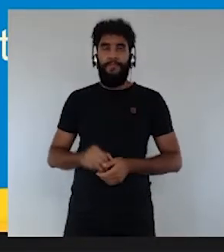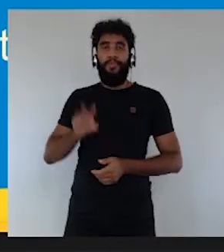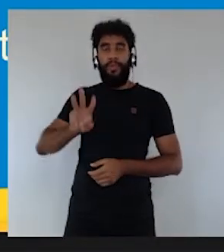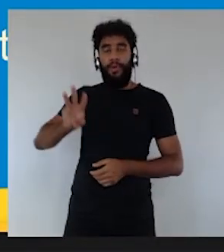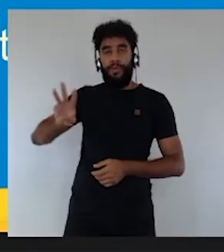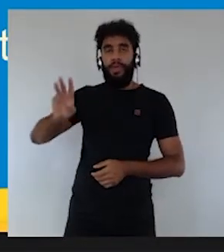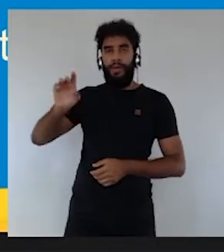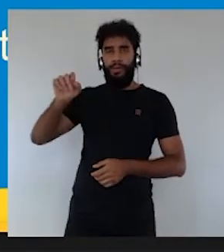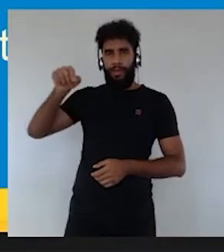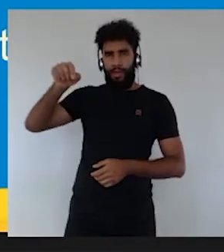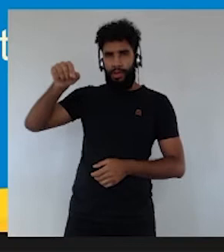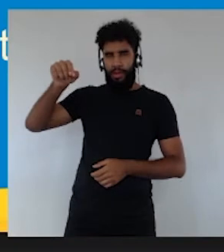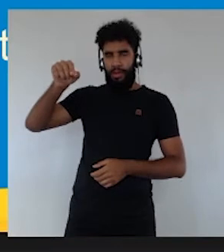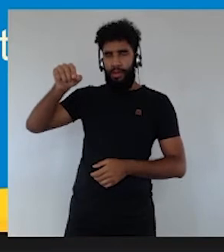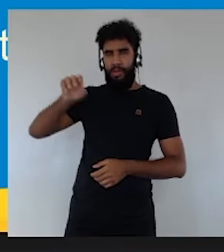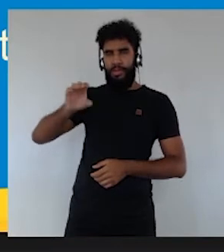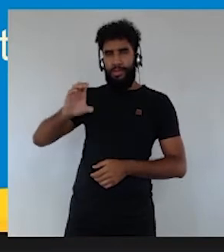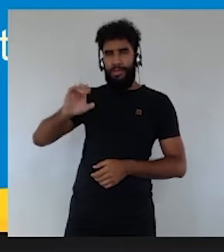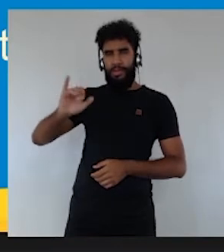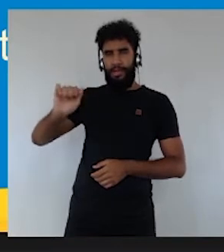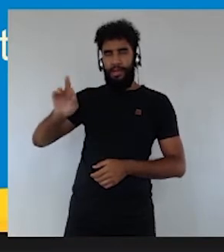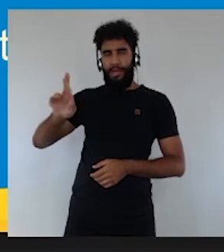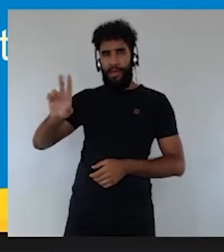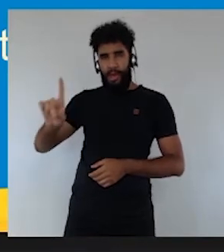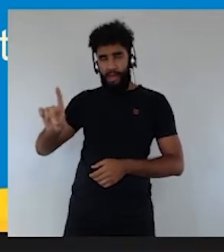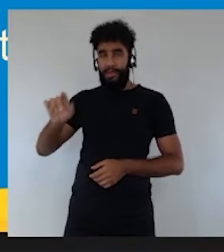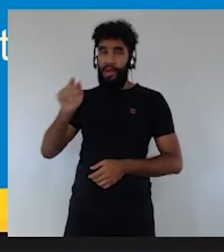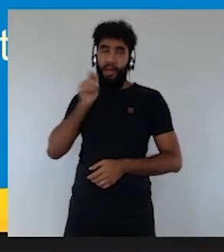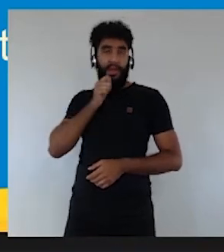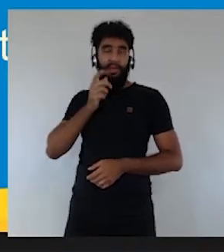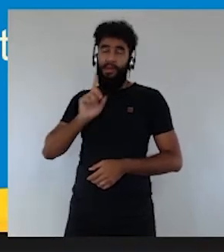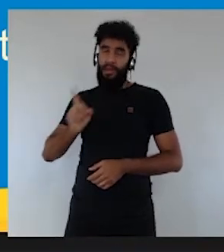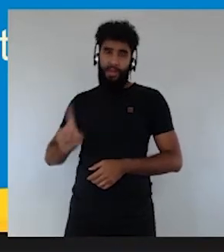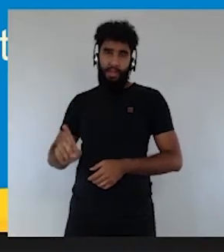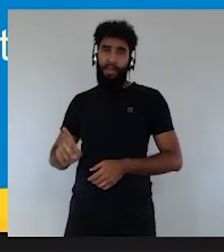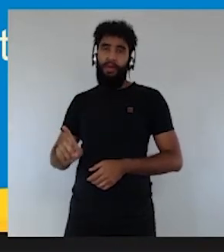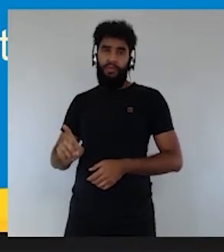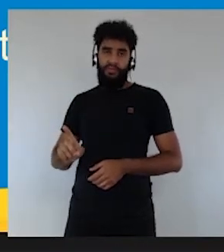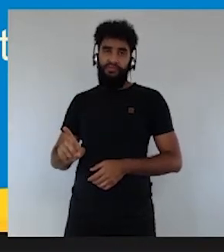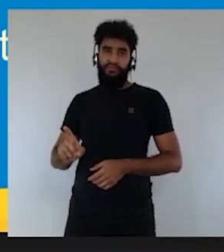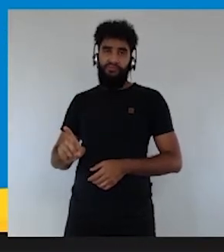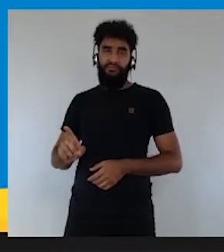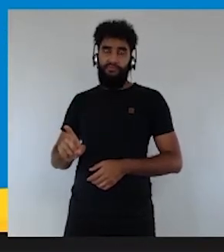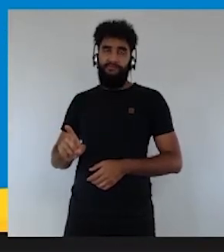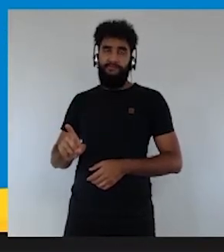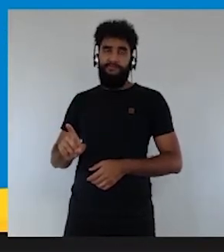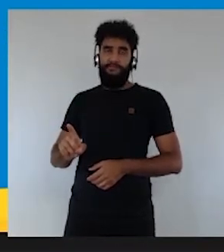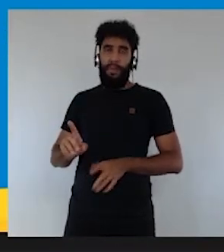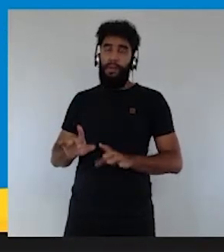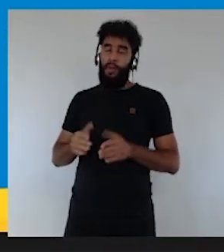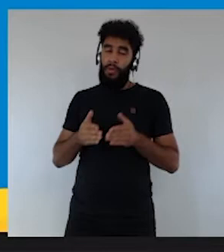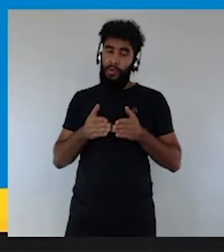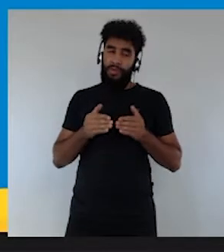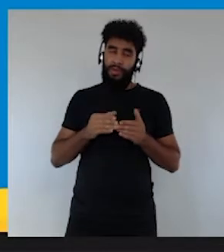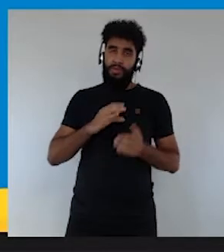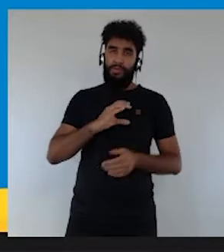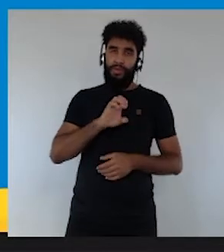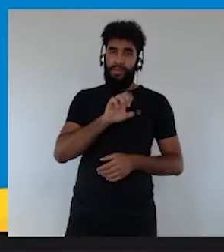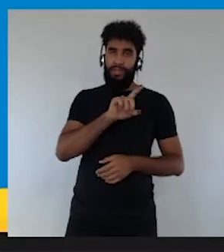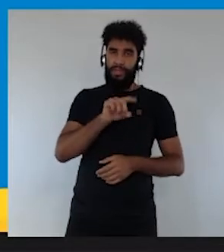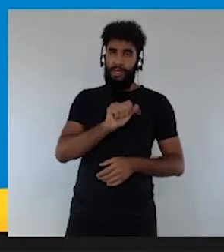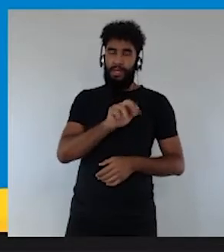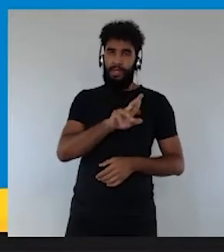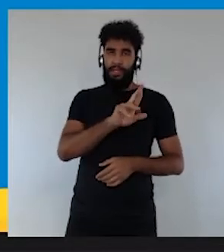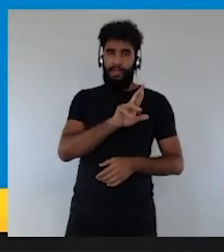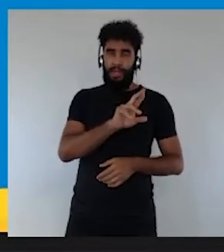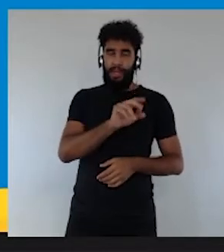CIARB, ainda não está no ar, e eu pedi autorização do César e ele me permitiu. Eu disponibilizei para quem